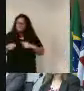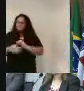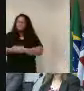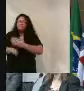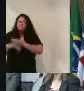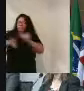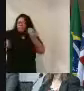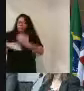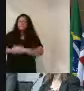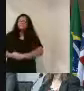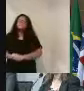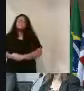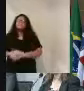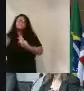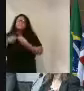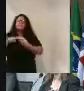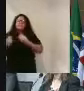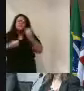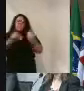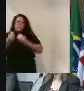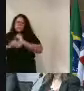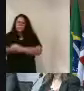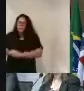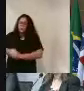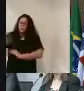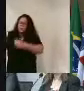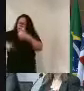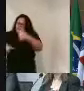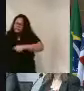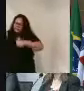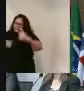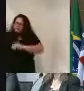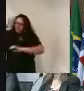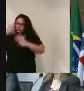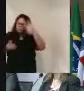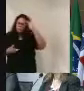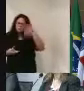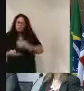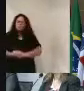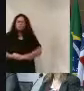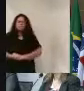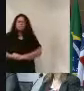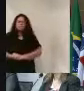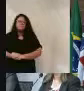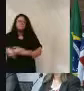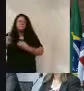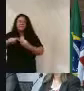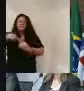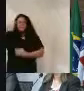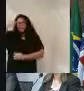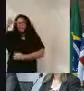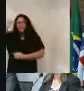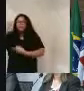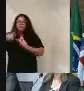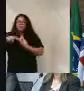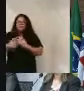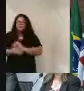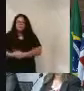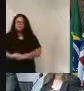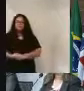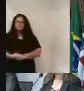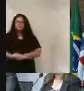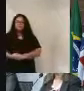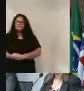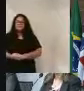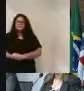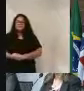das informações pela verificação dos resultados de recuperação de produtos ou de embalagens e evita toda a colidência de notas fiscais eletrônicas,